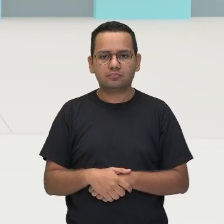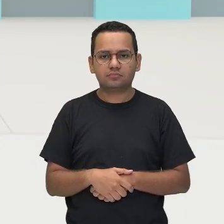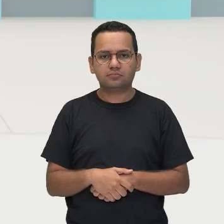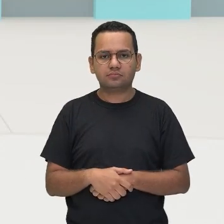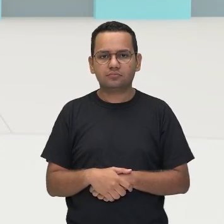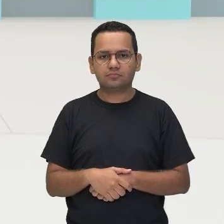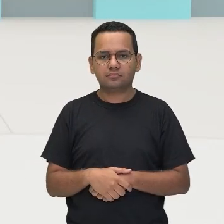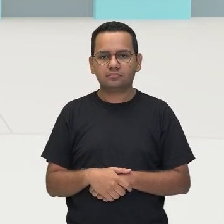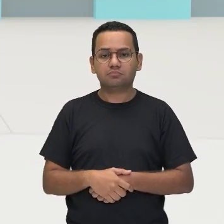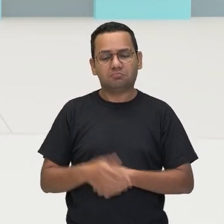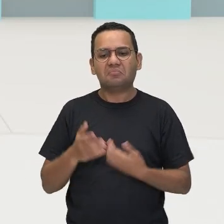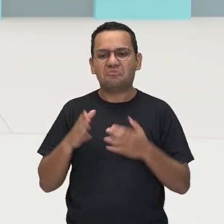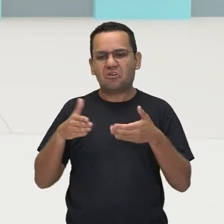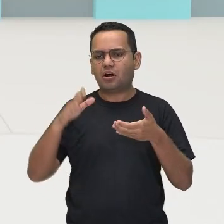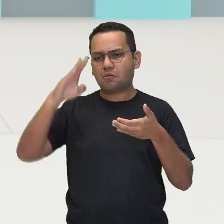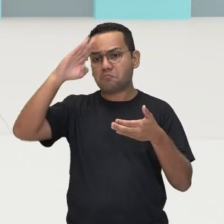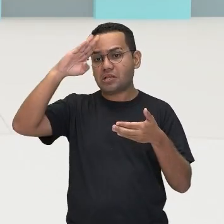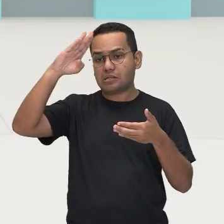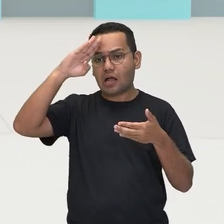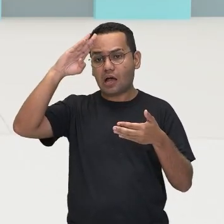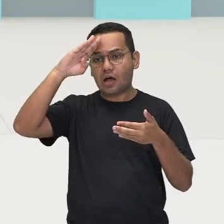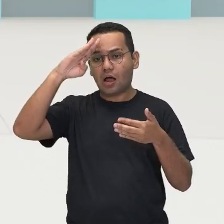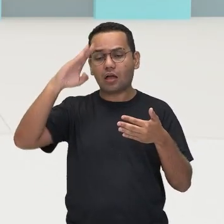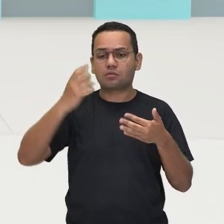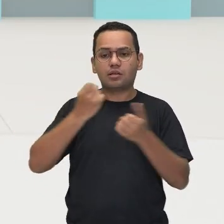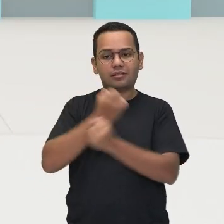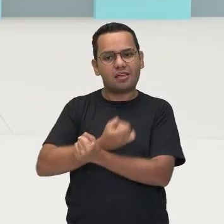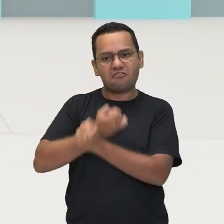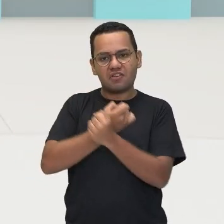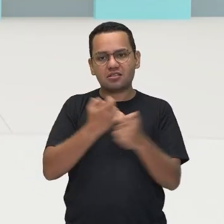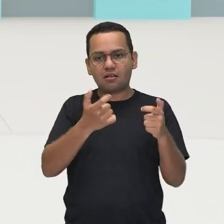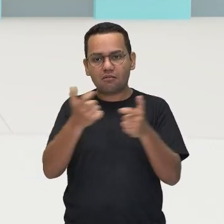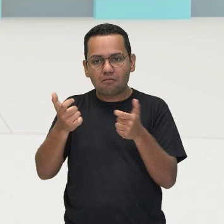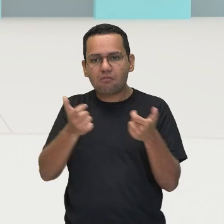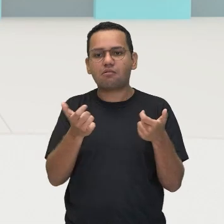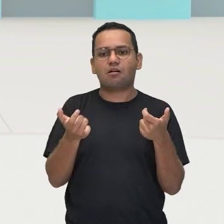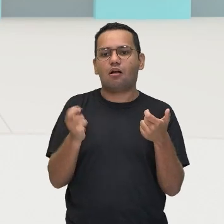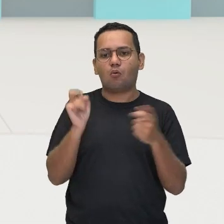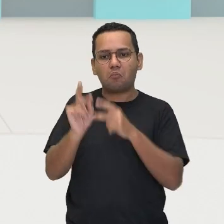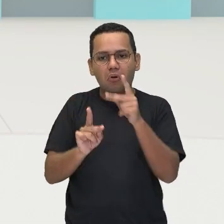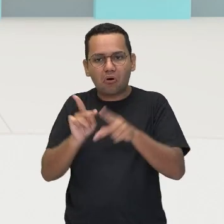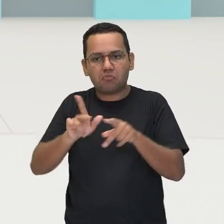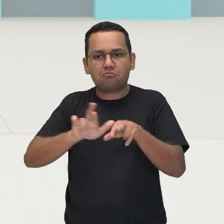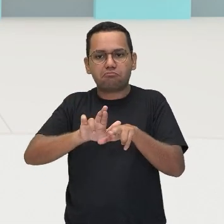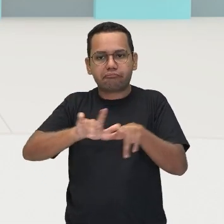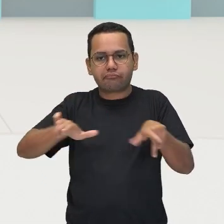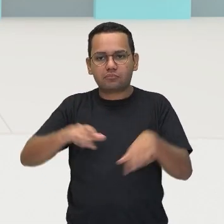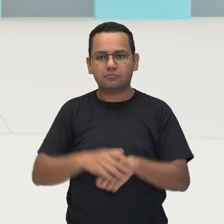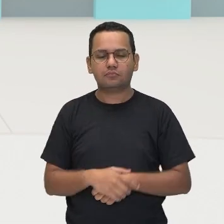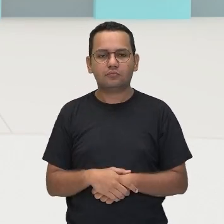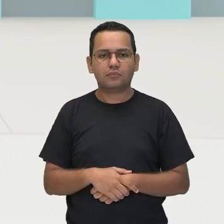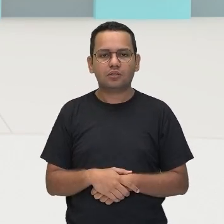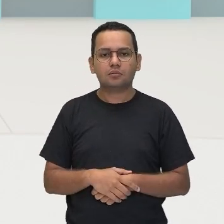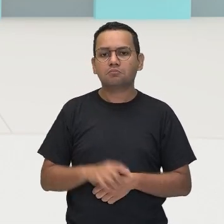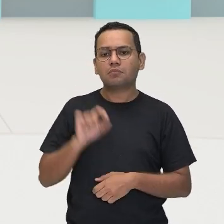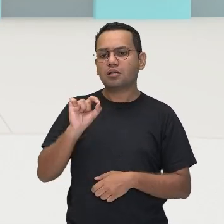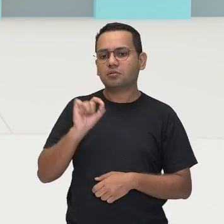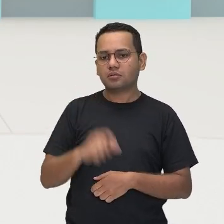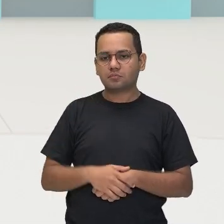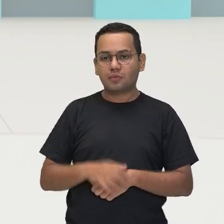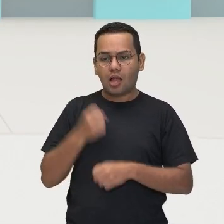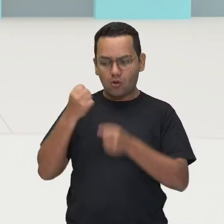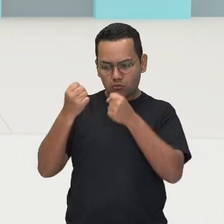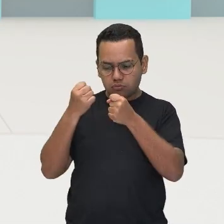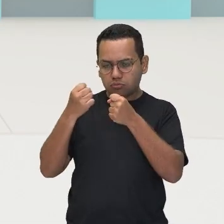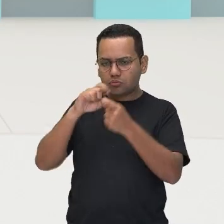mais militarista né então a luta ela servia para fazer com que os soldados fossem treinados